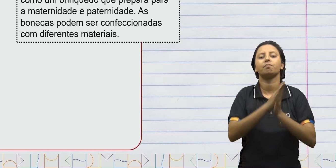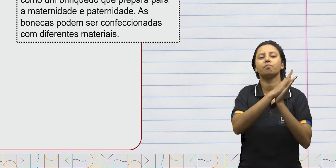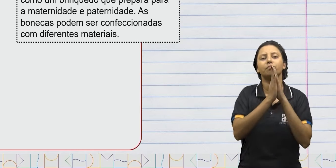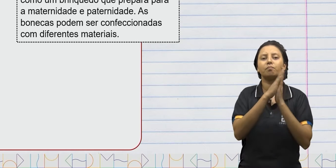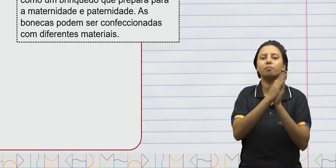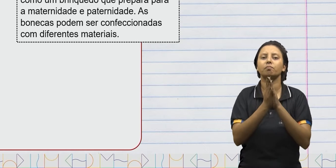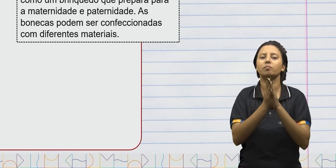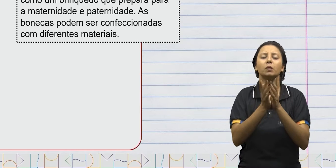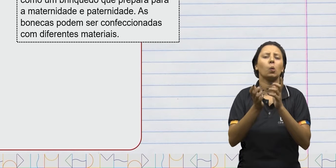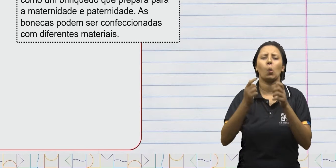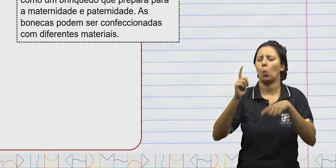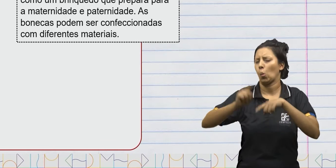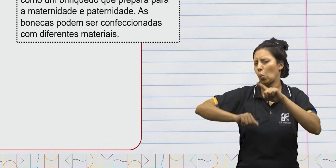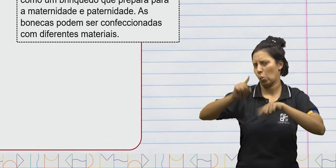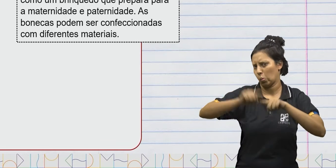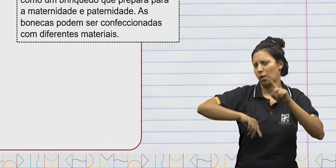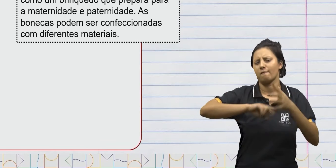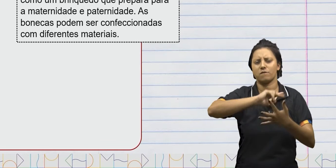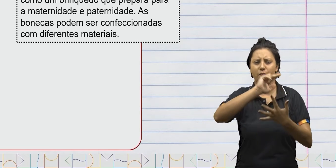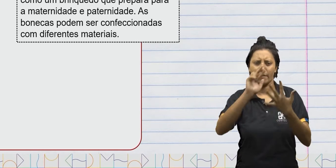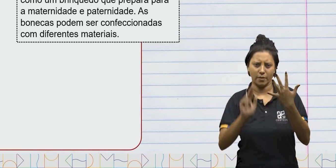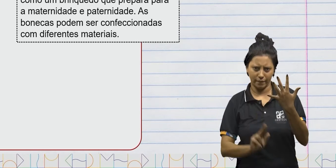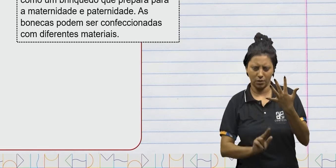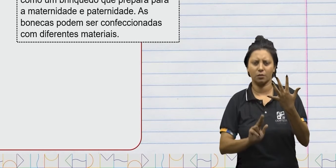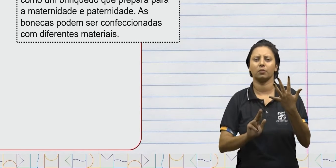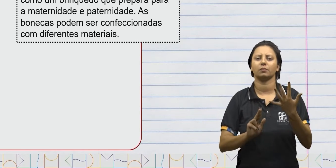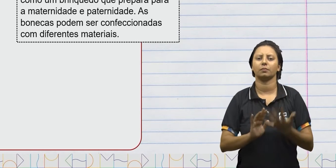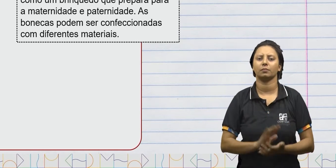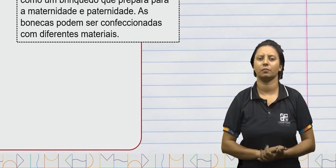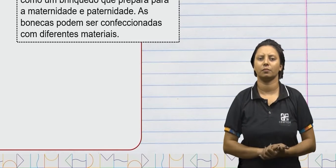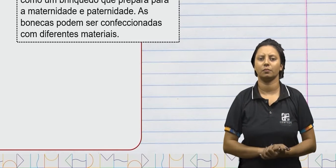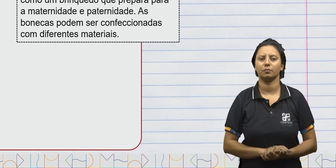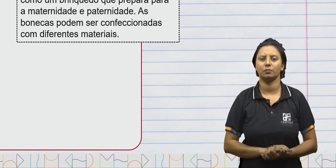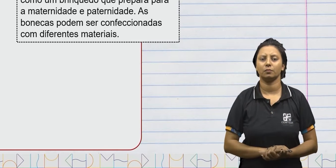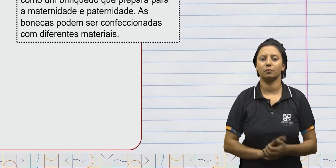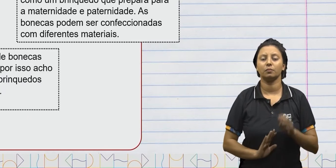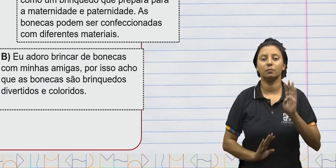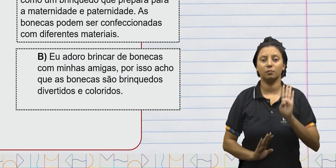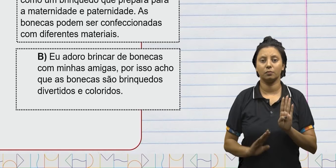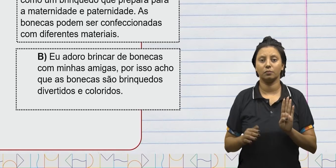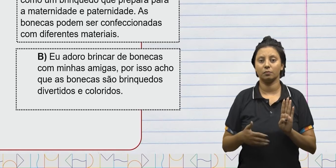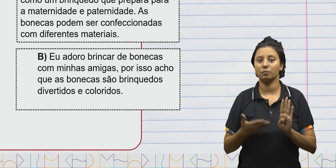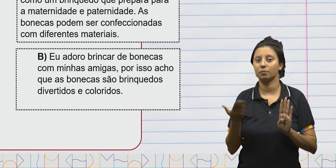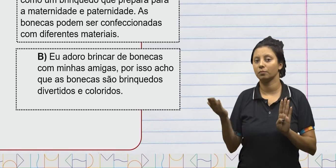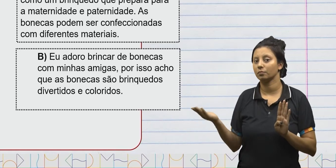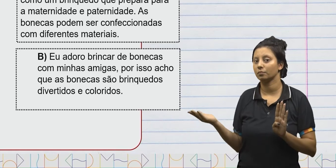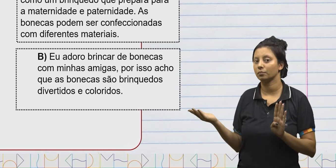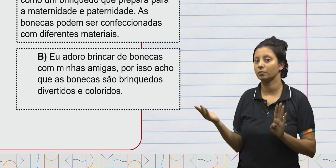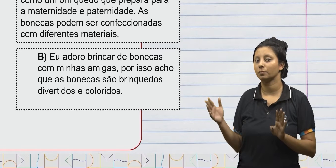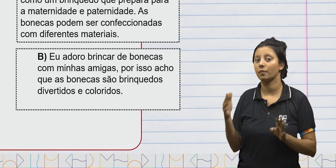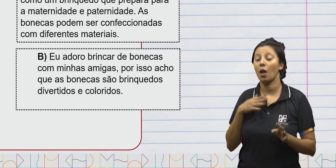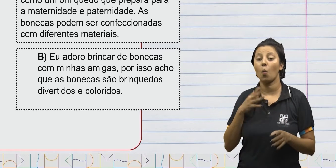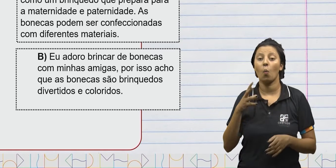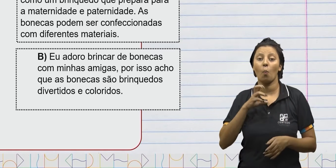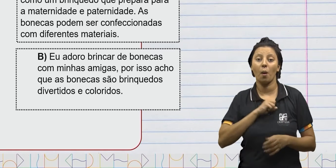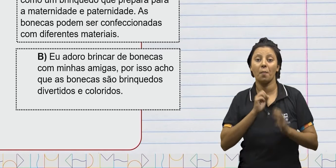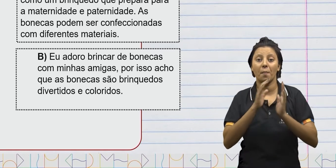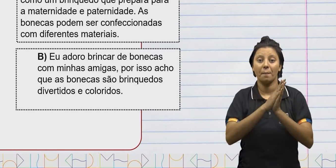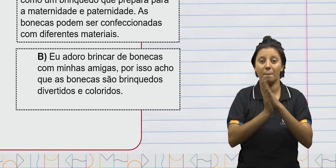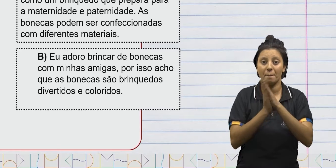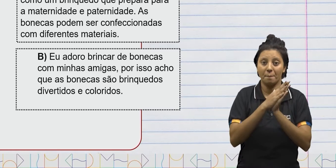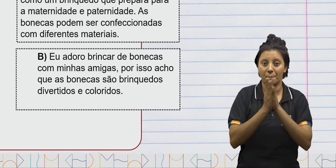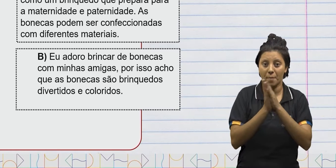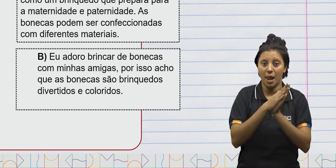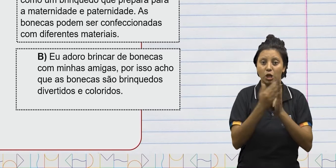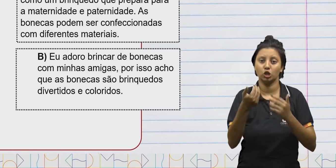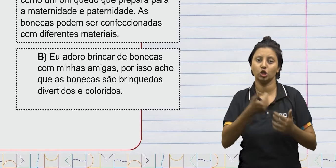ser confeccionadas com diferentes materiais. Alternativa B. Eu adoro brincar de bonecas com